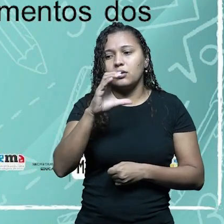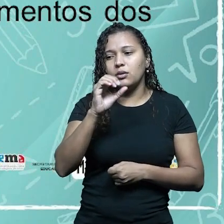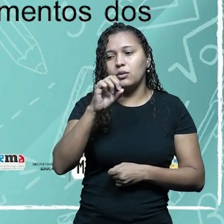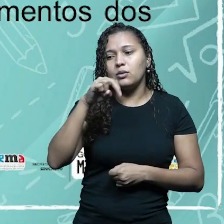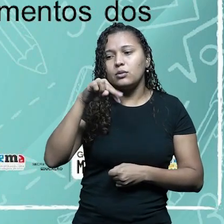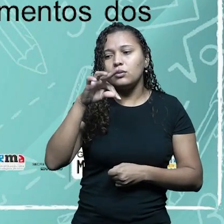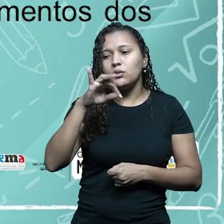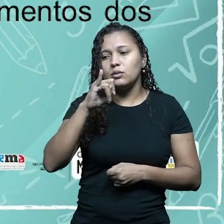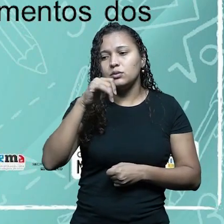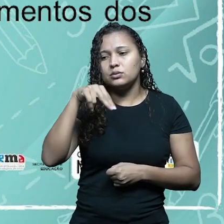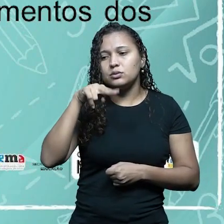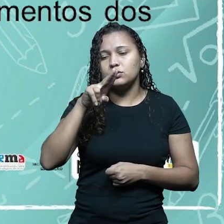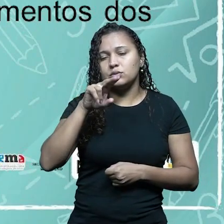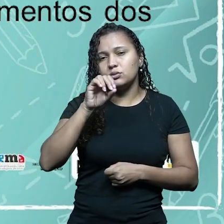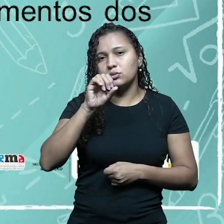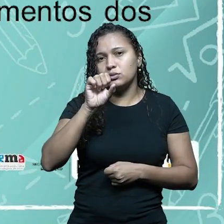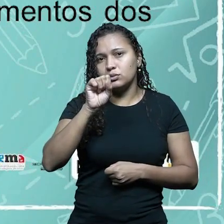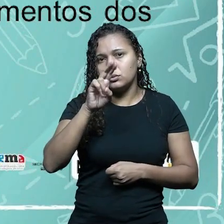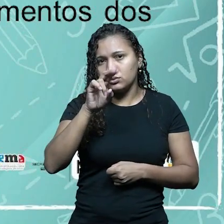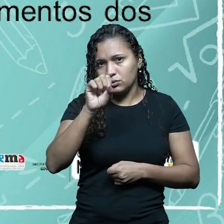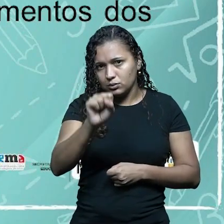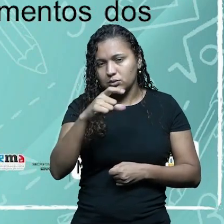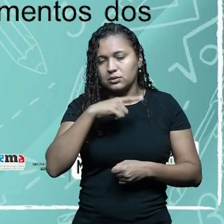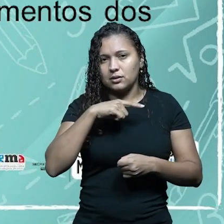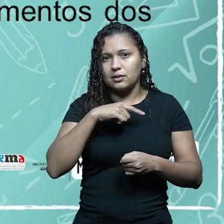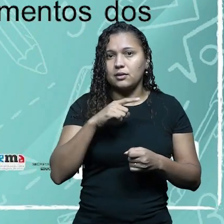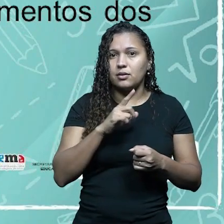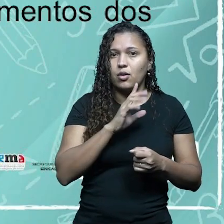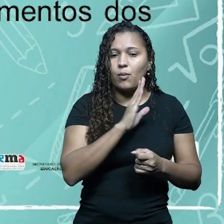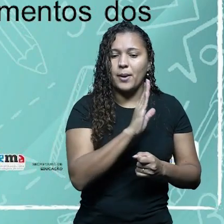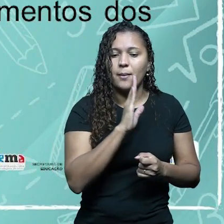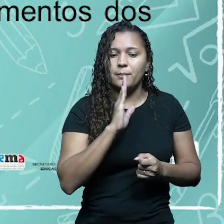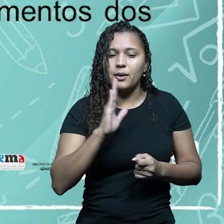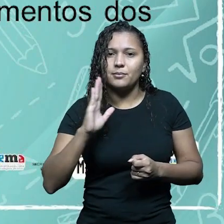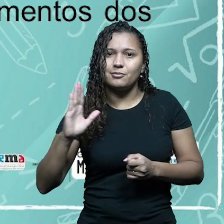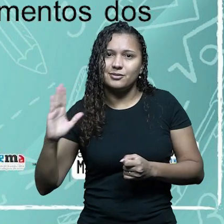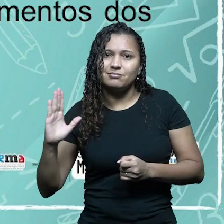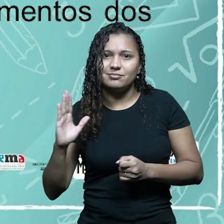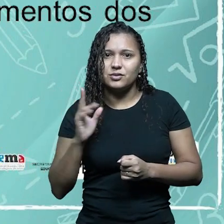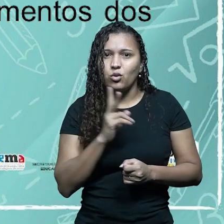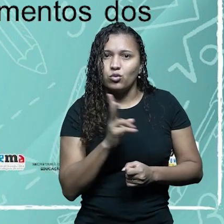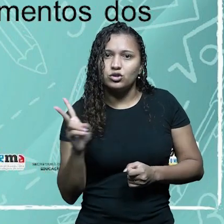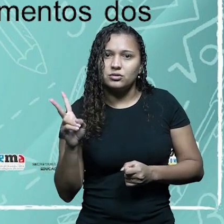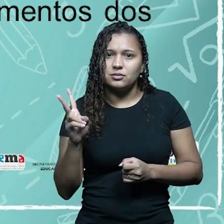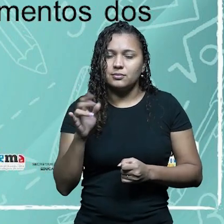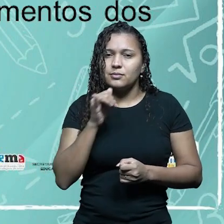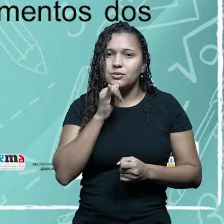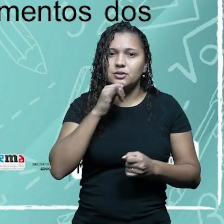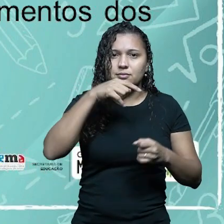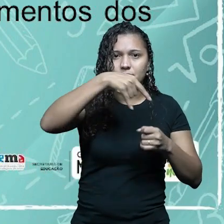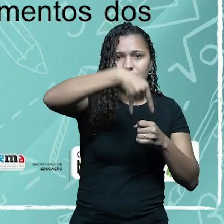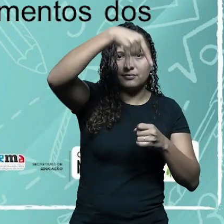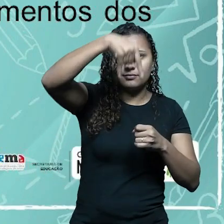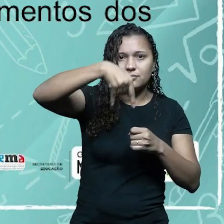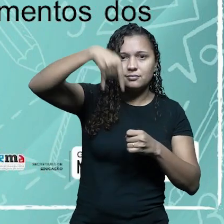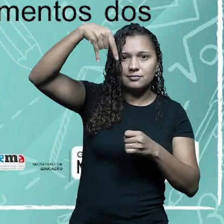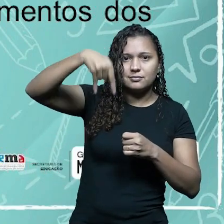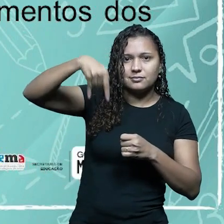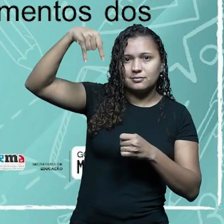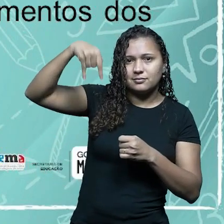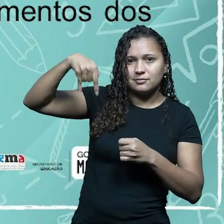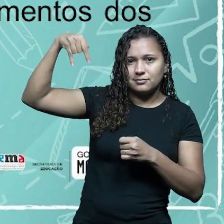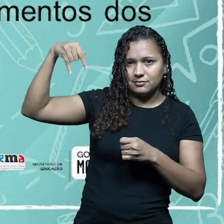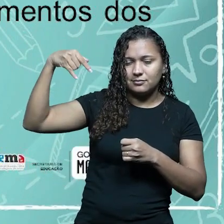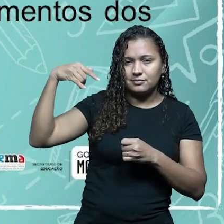o Continuous. Irá dimensionar continuamente os segmentos dos objetos, vértices por